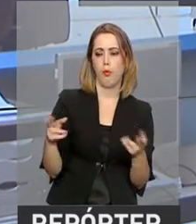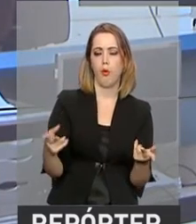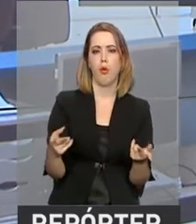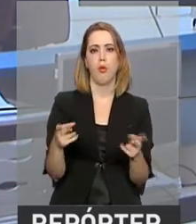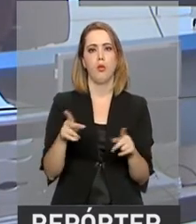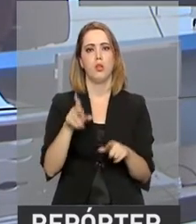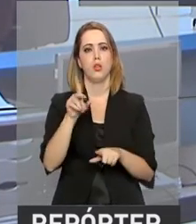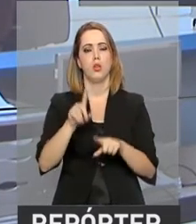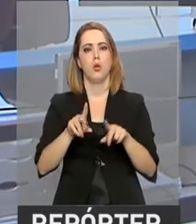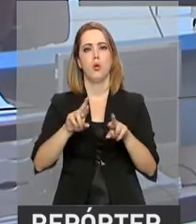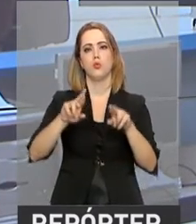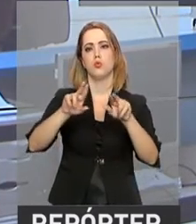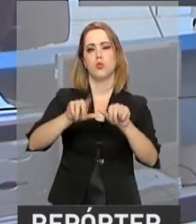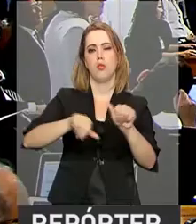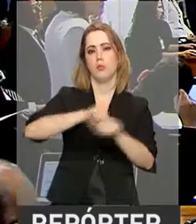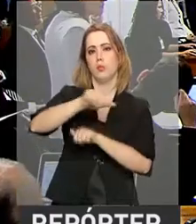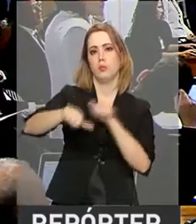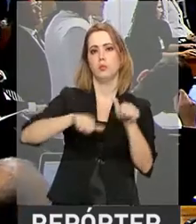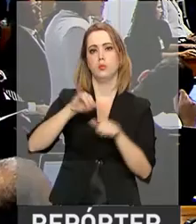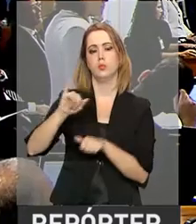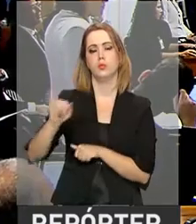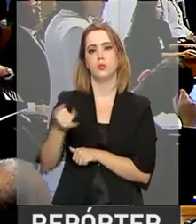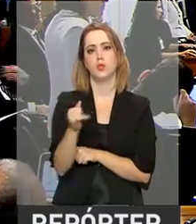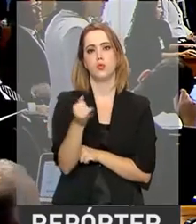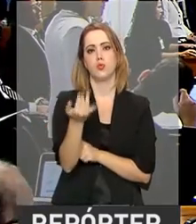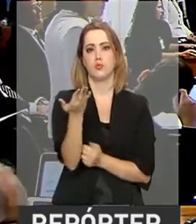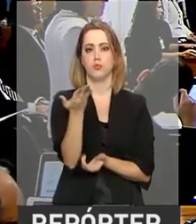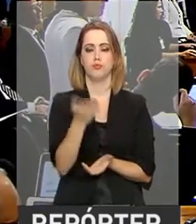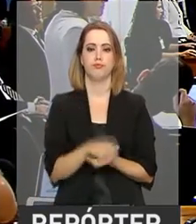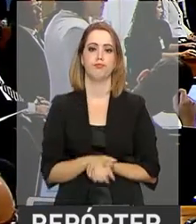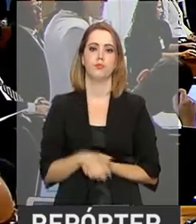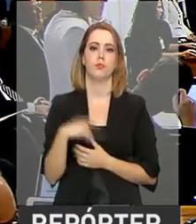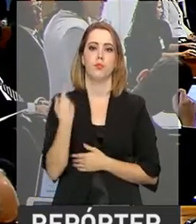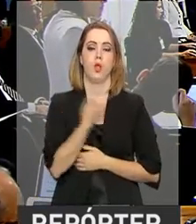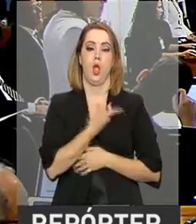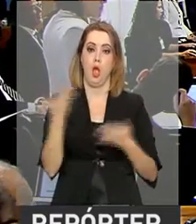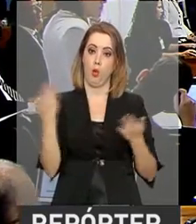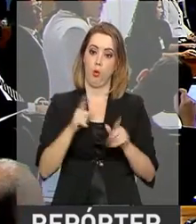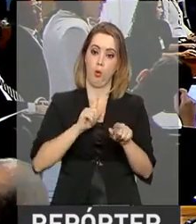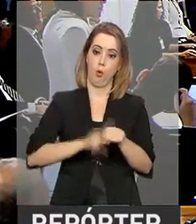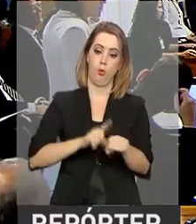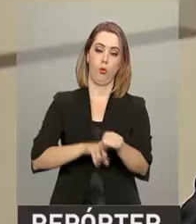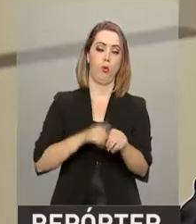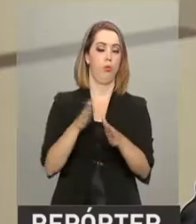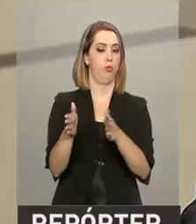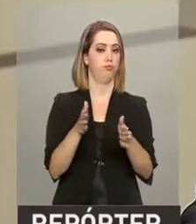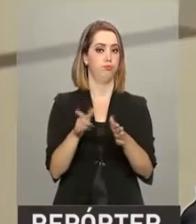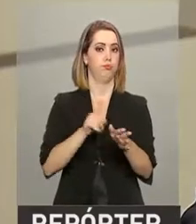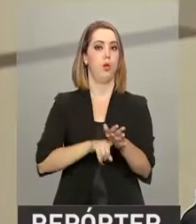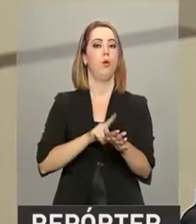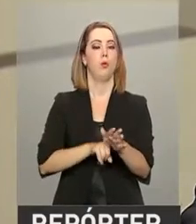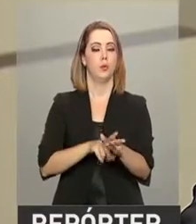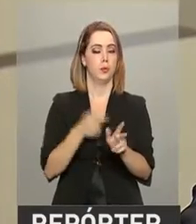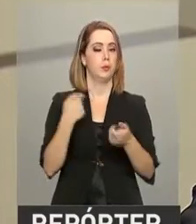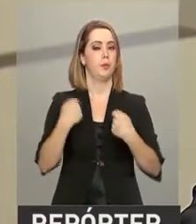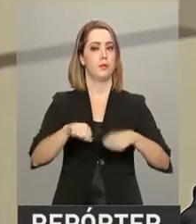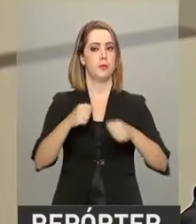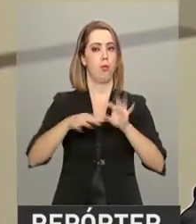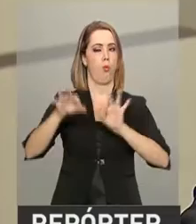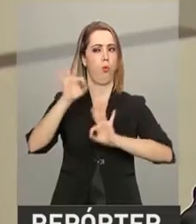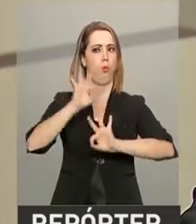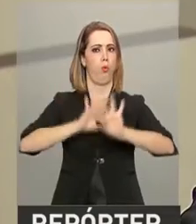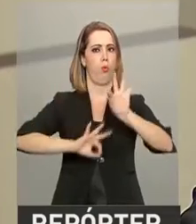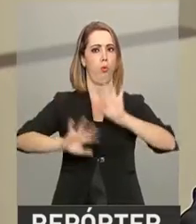a taxa básica de juros o momento requer prudência foi o que disse o presidente do banco central a comissão de